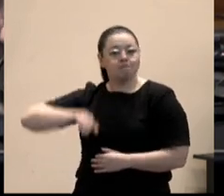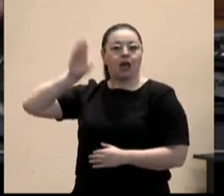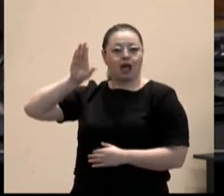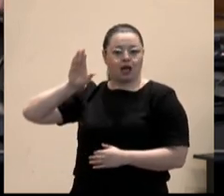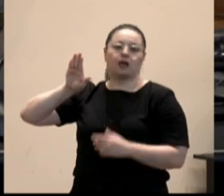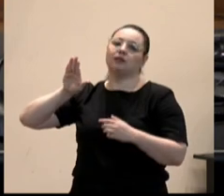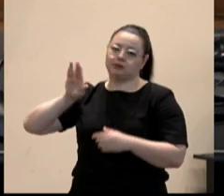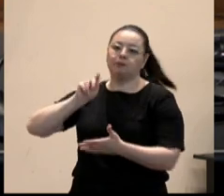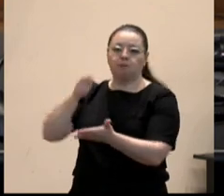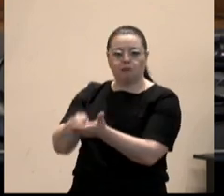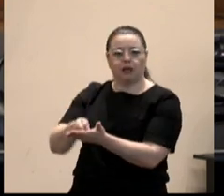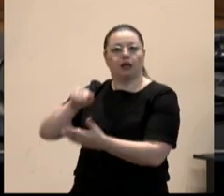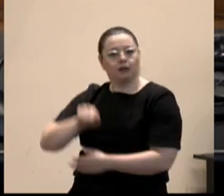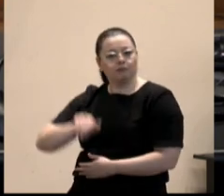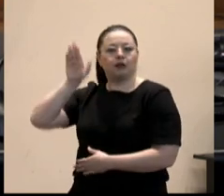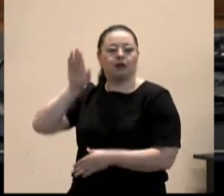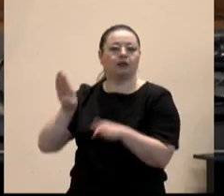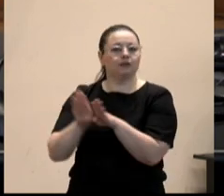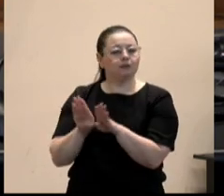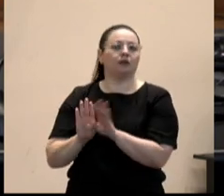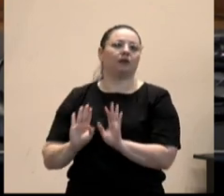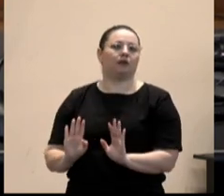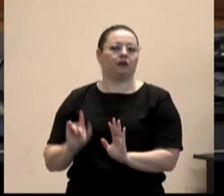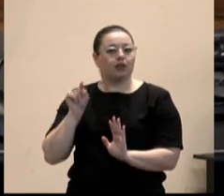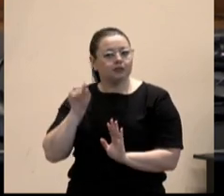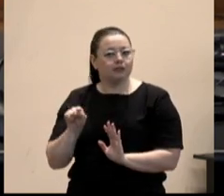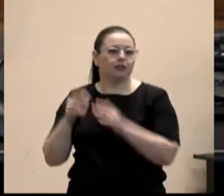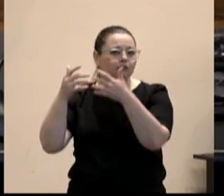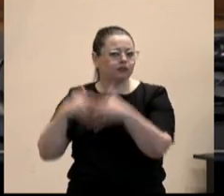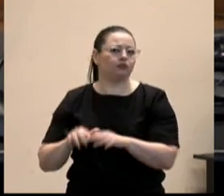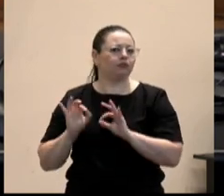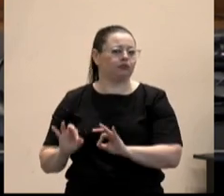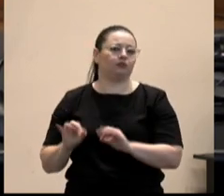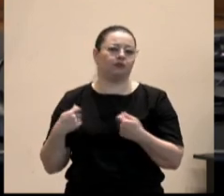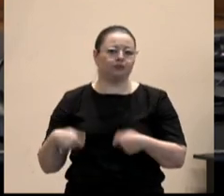paga. Assim tem que ser. Então,